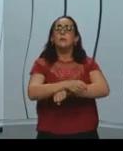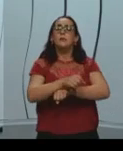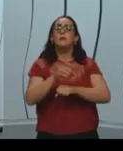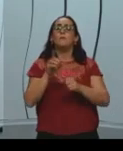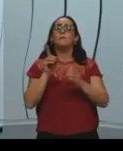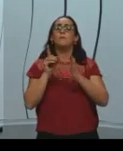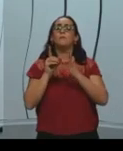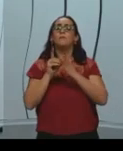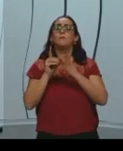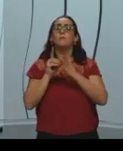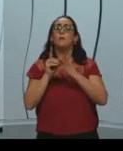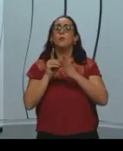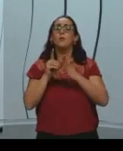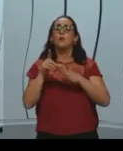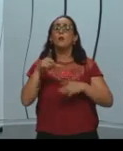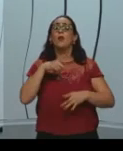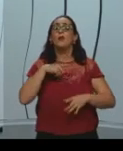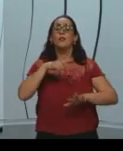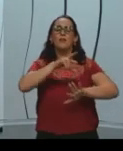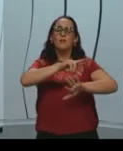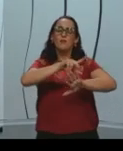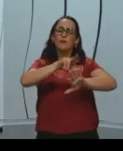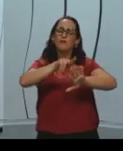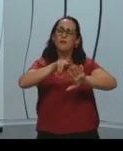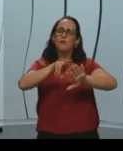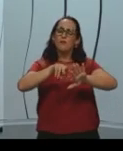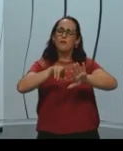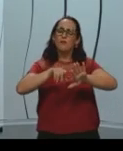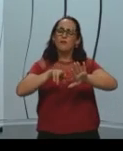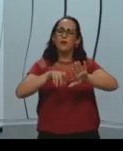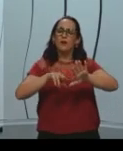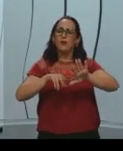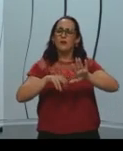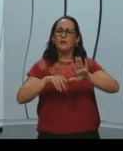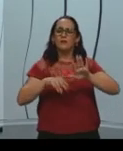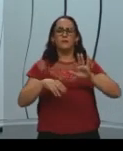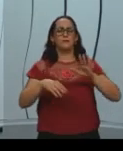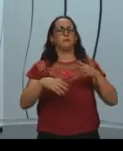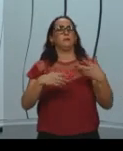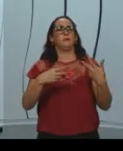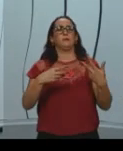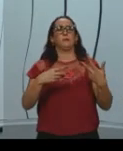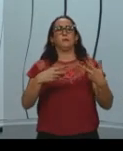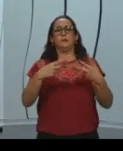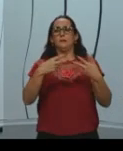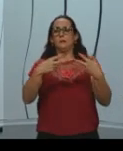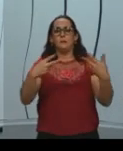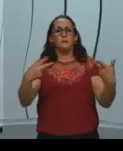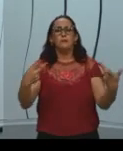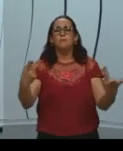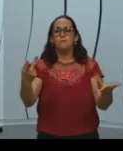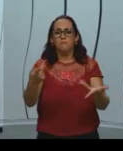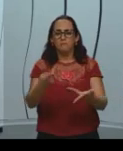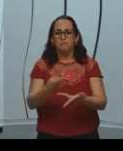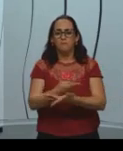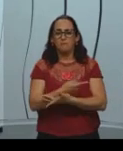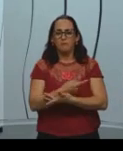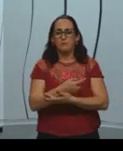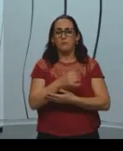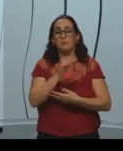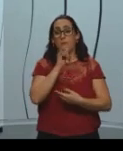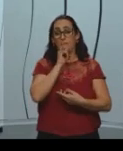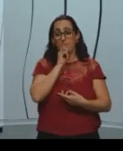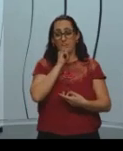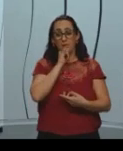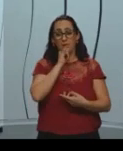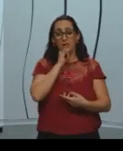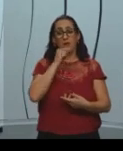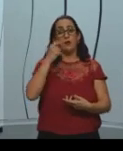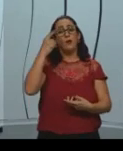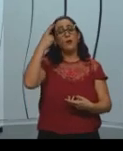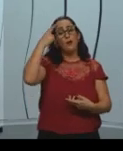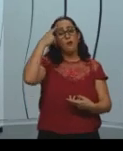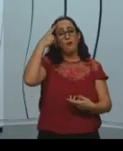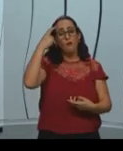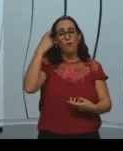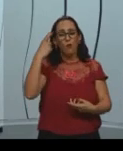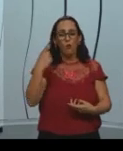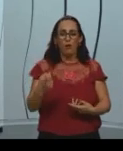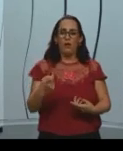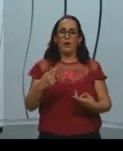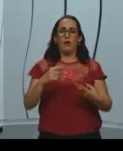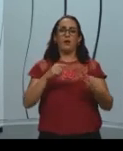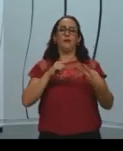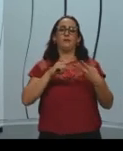uma série de situações. A gente pode falar, né, além da violência que foi usada contra o índio, a